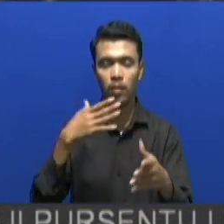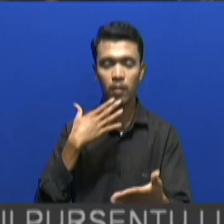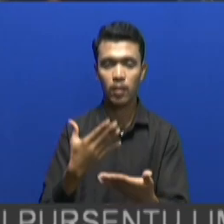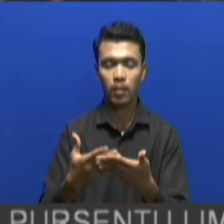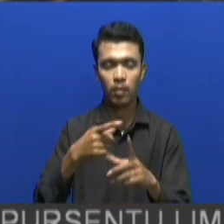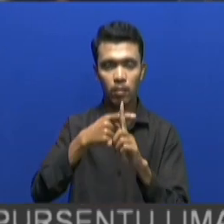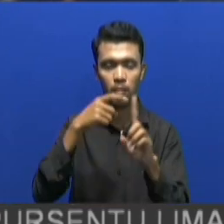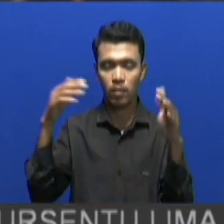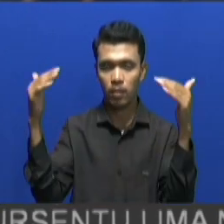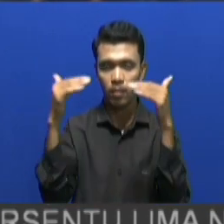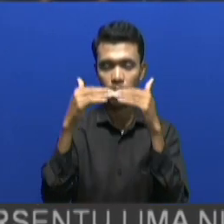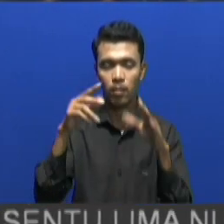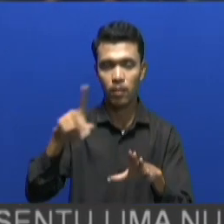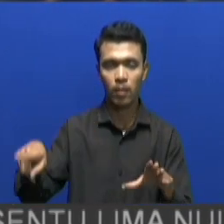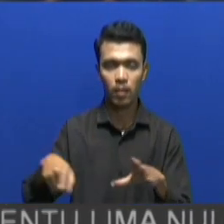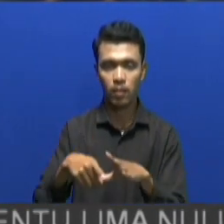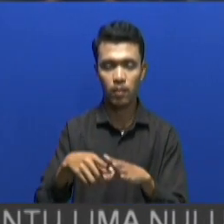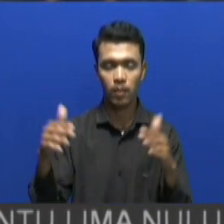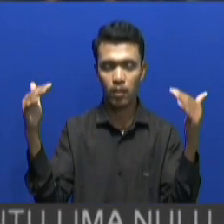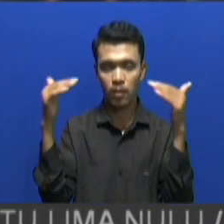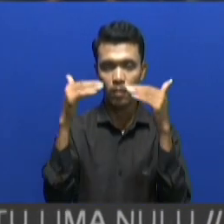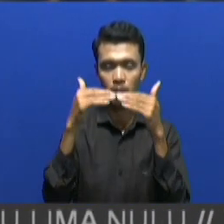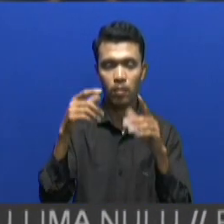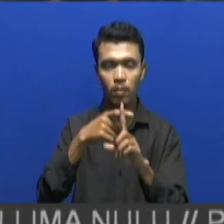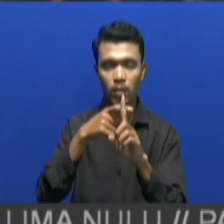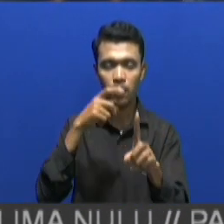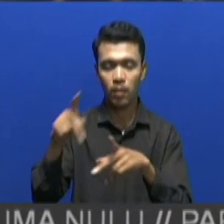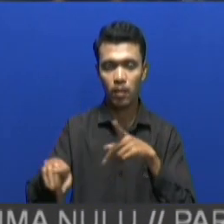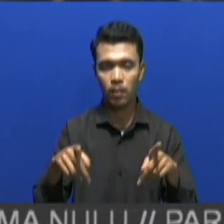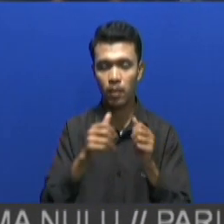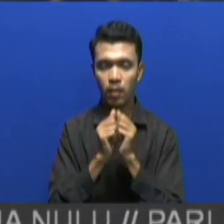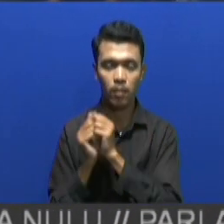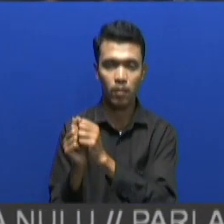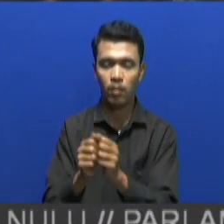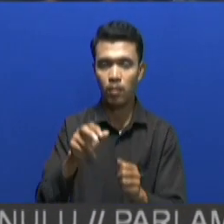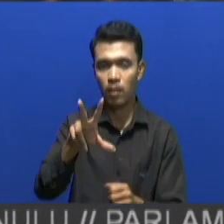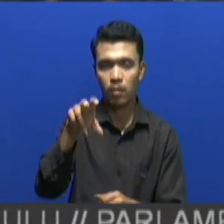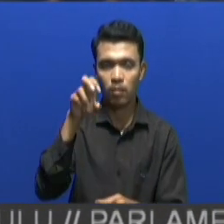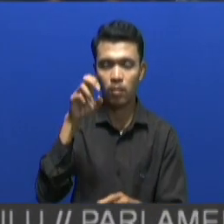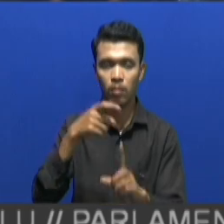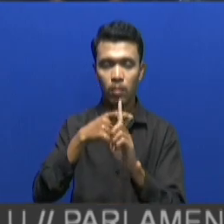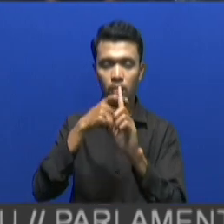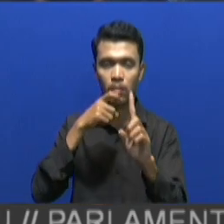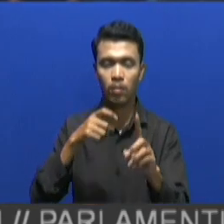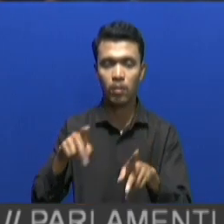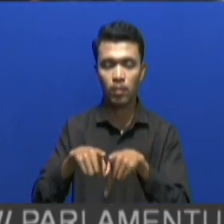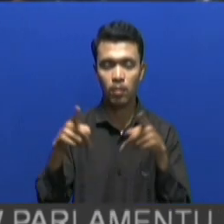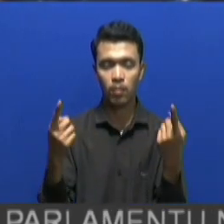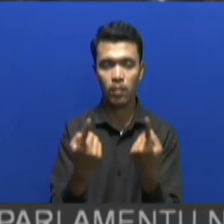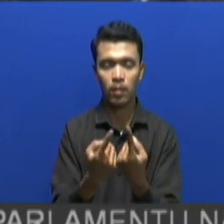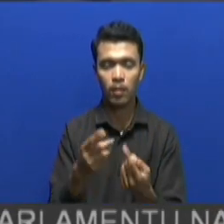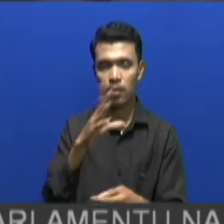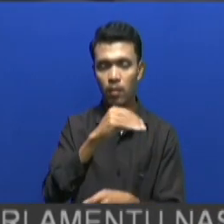mesmo. Participante e a fórum, né? Se participa é Mahmutuk Atustolu Racing, maioria mai husi empresário